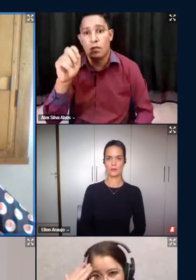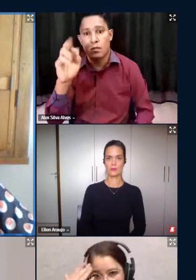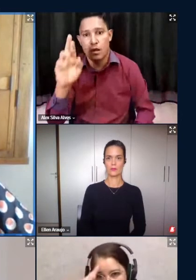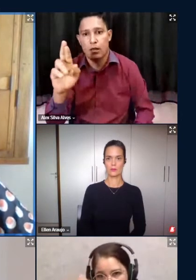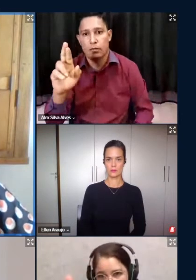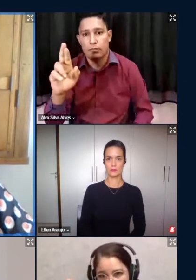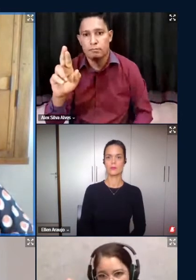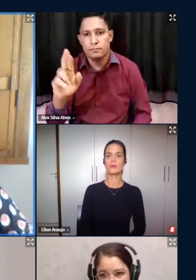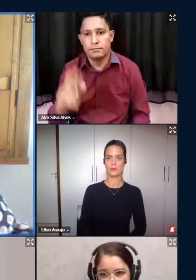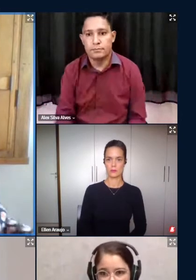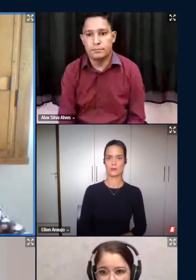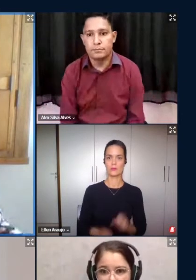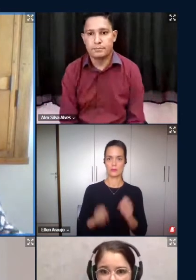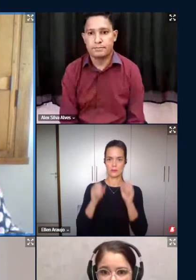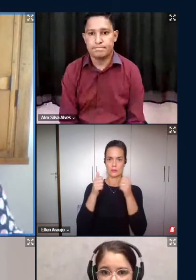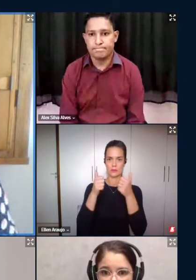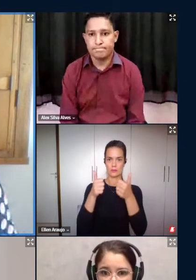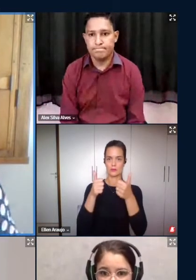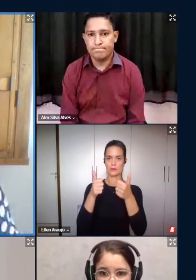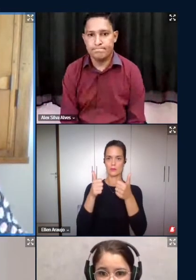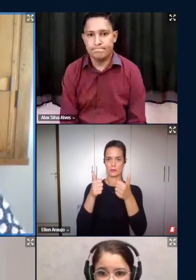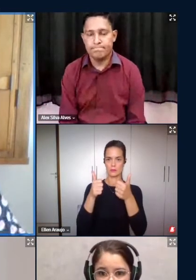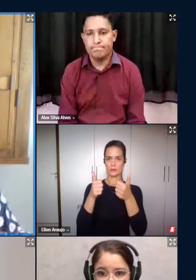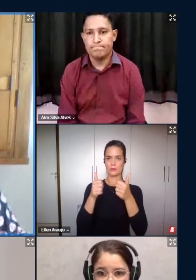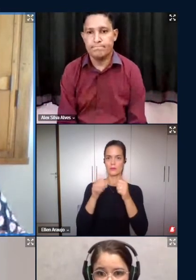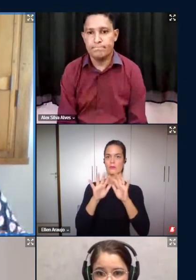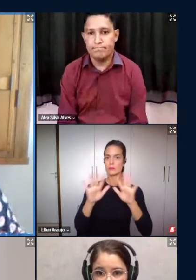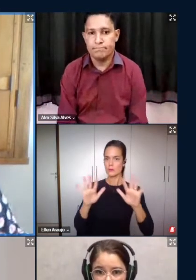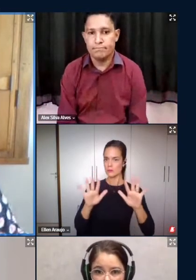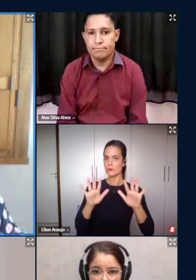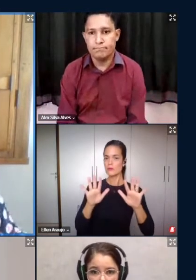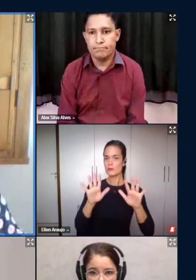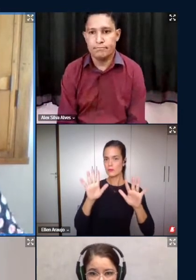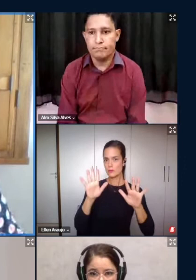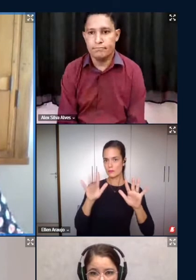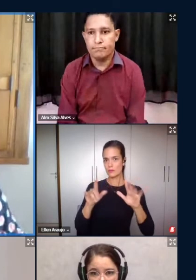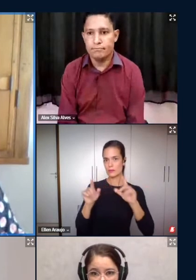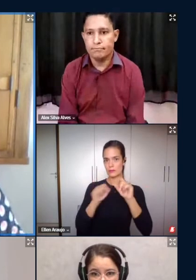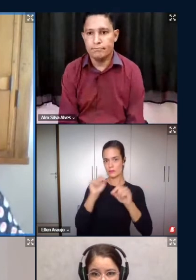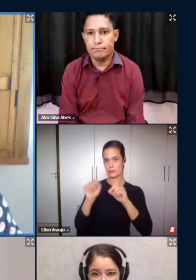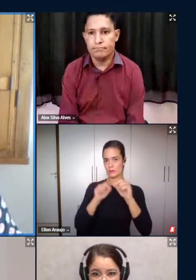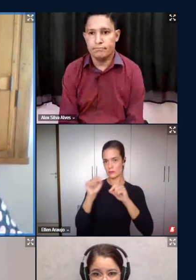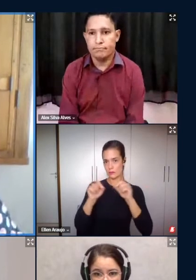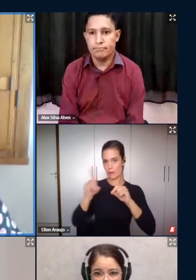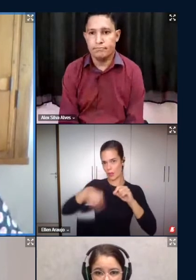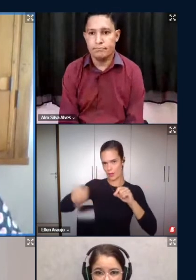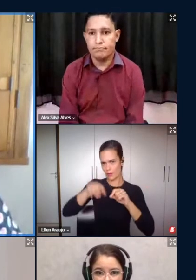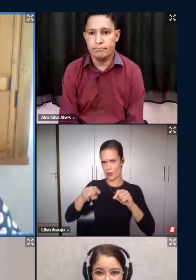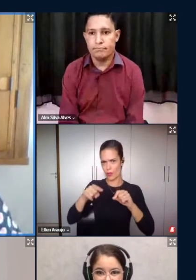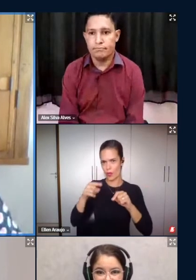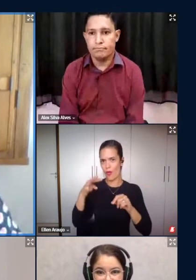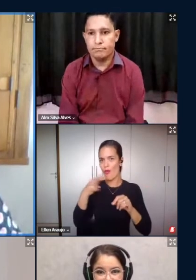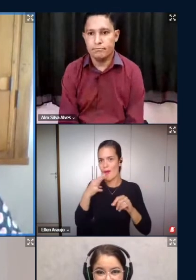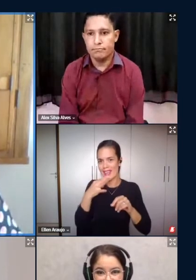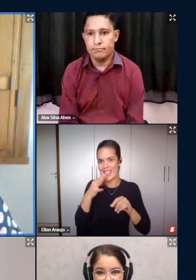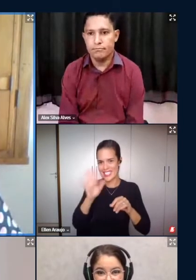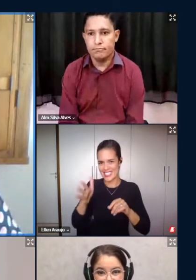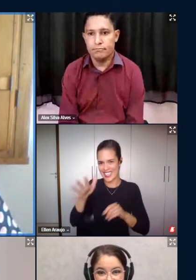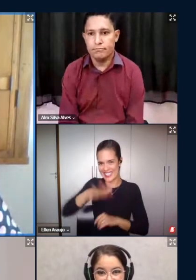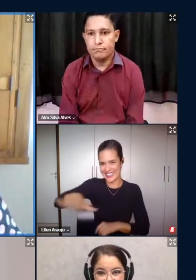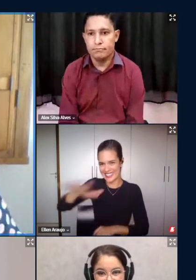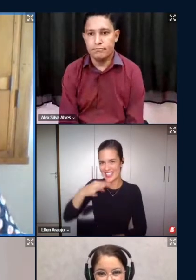entendi. Tá, então isso na verdade, assim, é um pressuposto, né? Todo mundo já, eu que não sabia, só